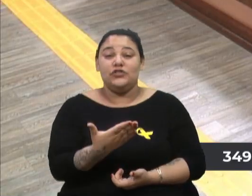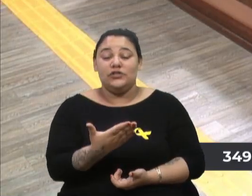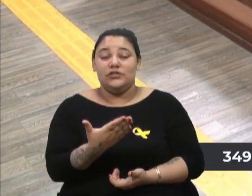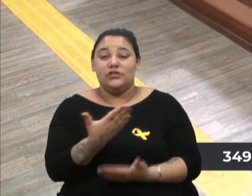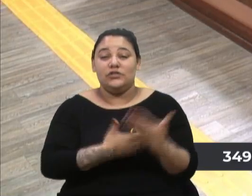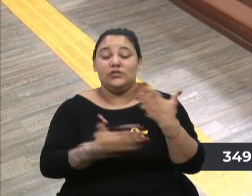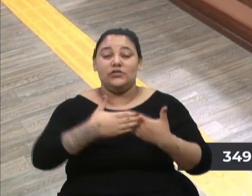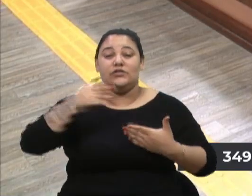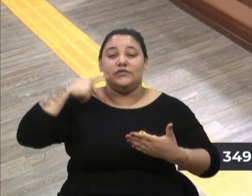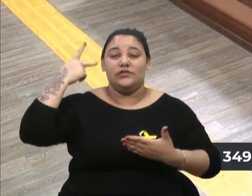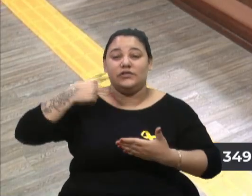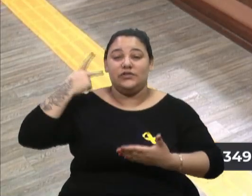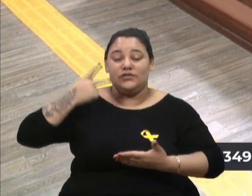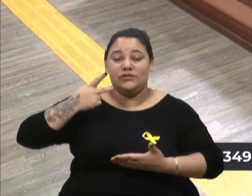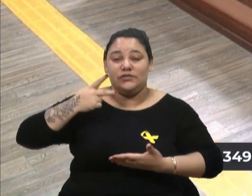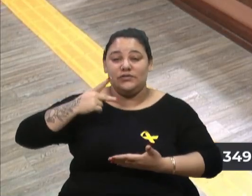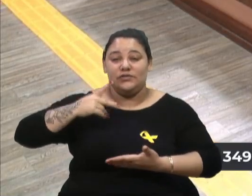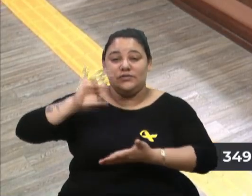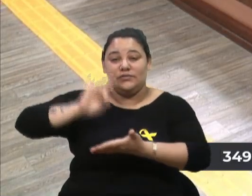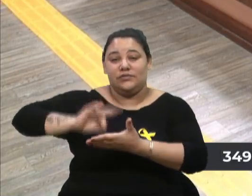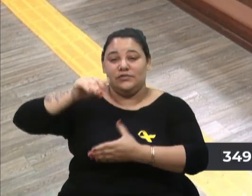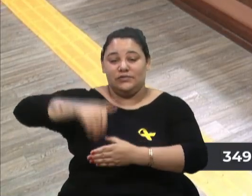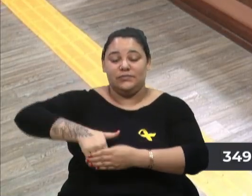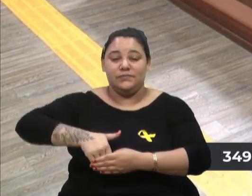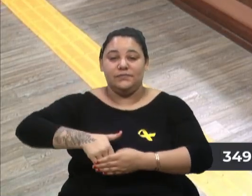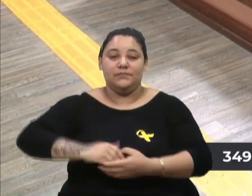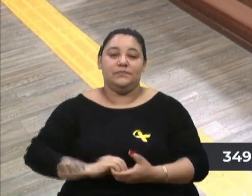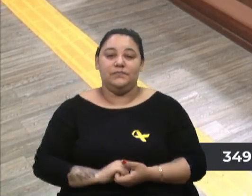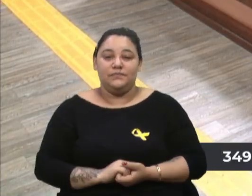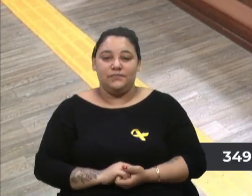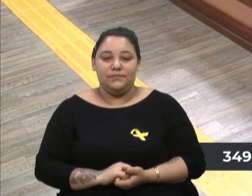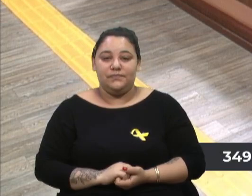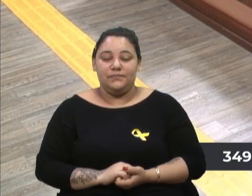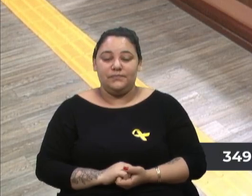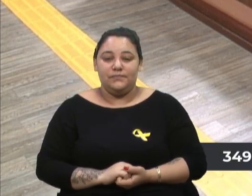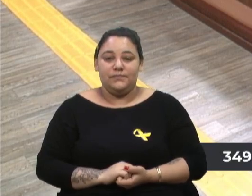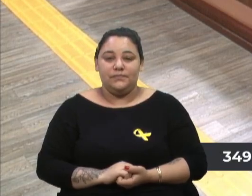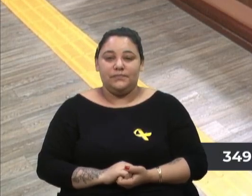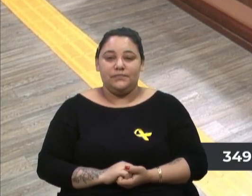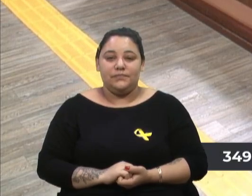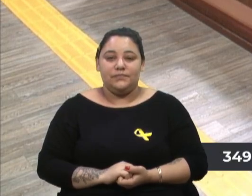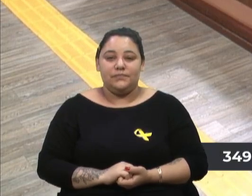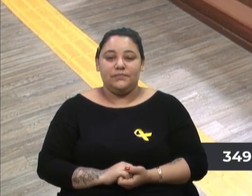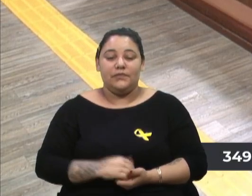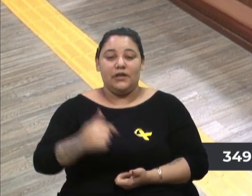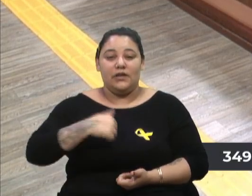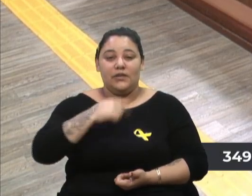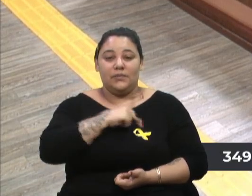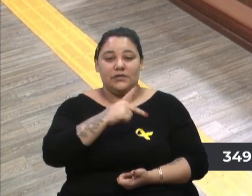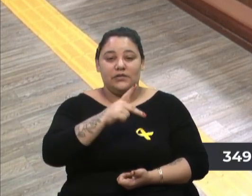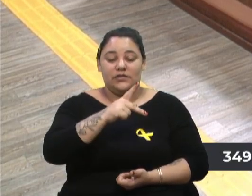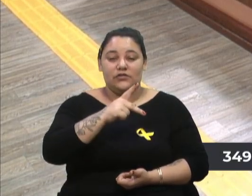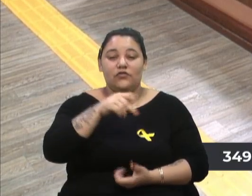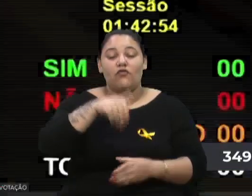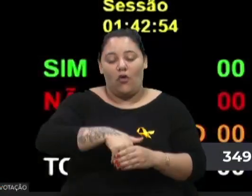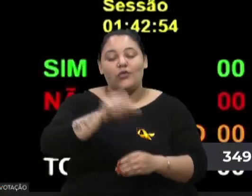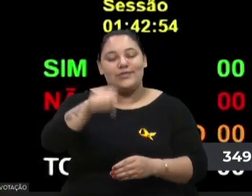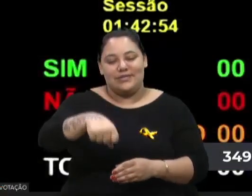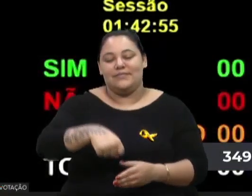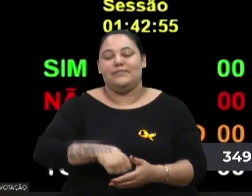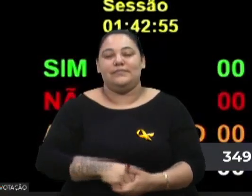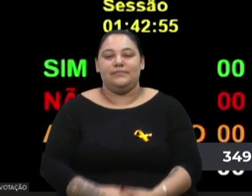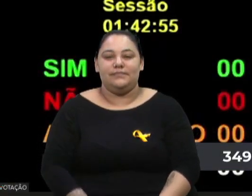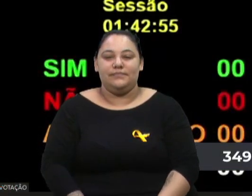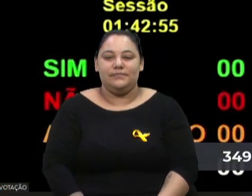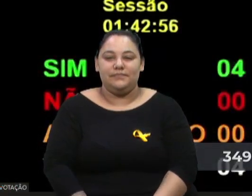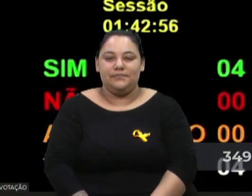As vereadoras e vereadores que registrem seus votos. Este vereador presidente vota sim. Voto